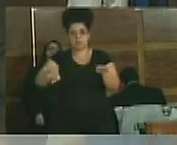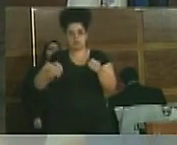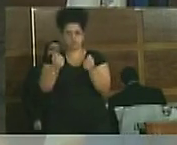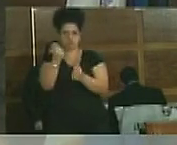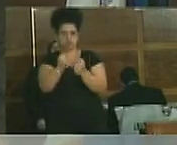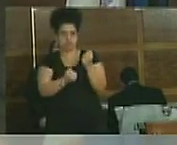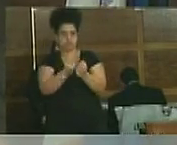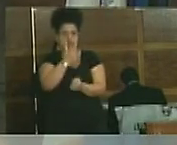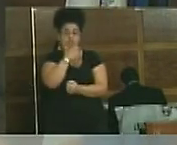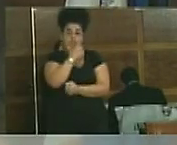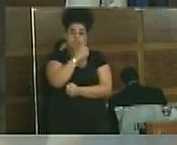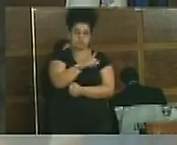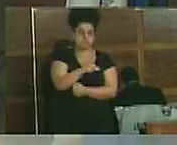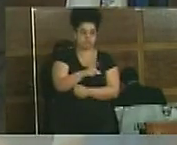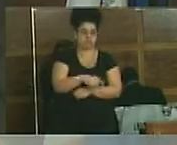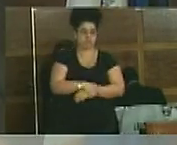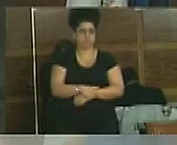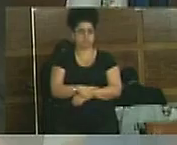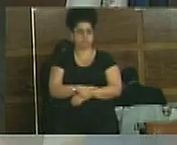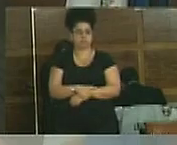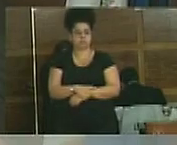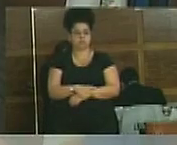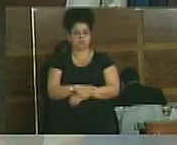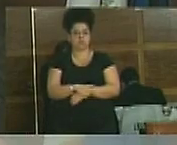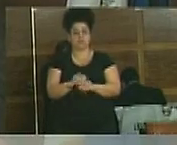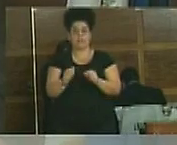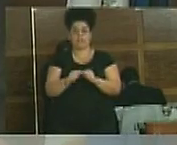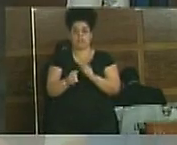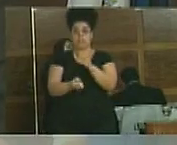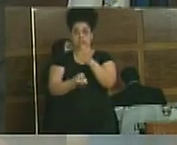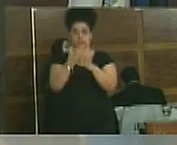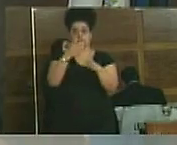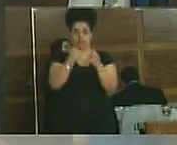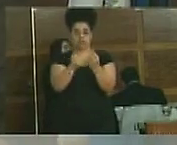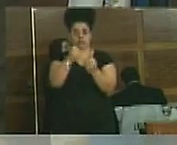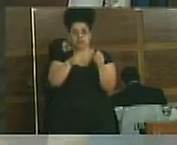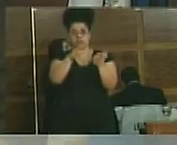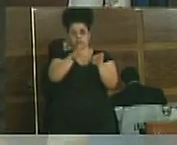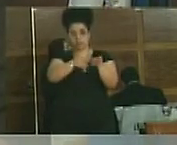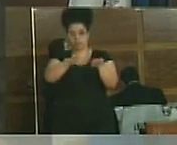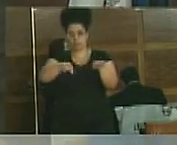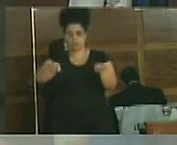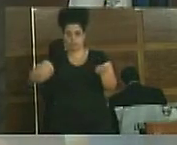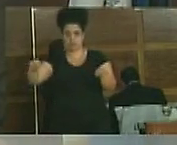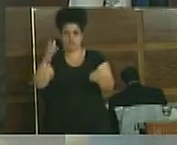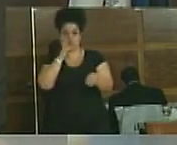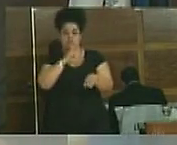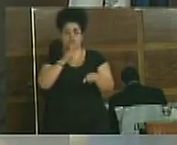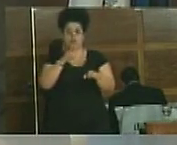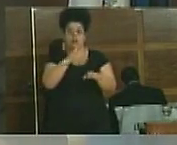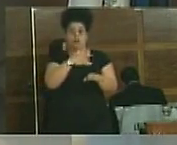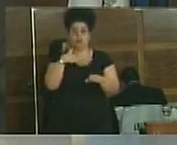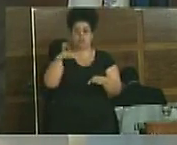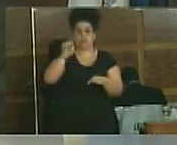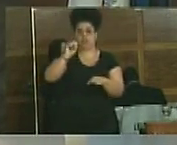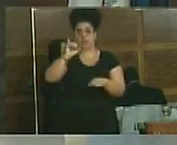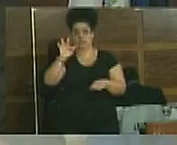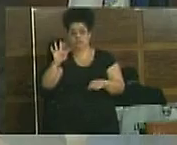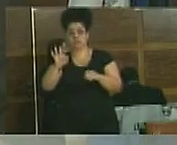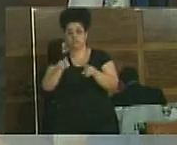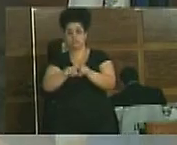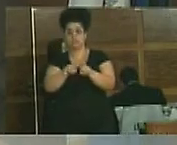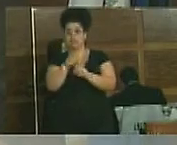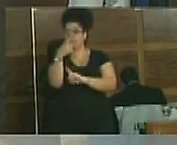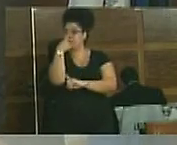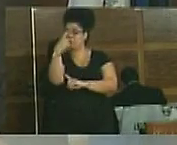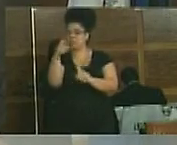com uma cajadada, como diz no popular. Fizemos um estacionamento que vai desafogar aquele do posto de saúde e tirar aquele lixão